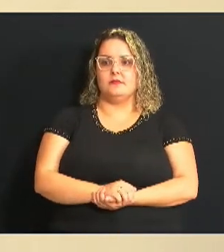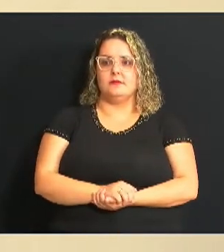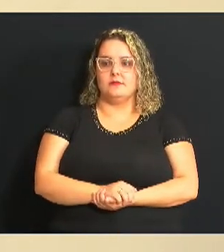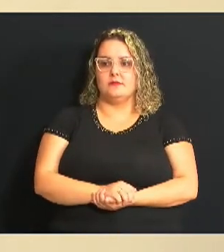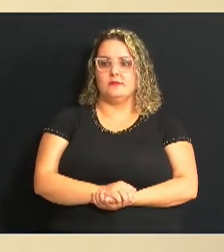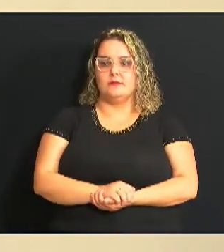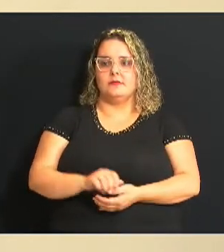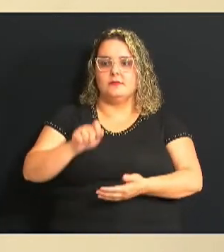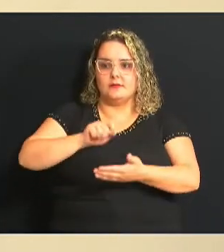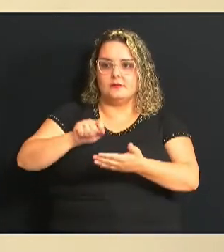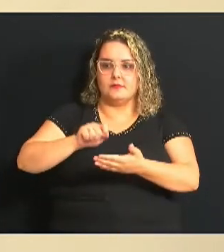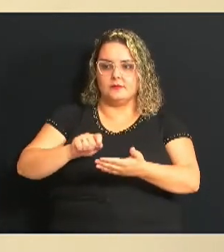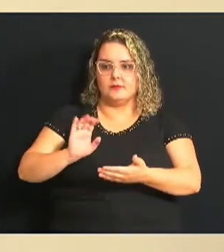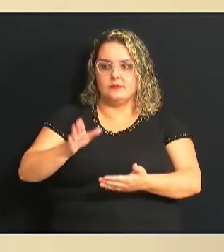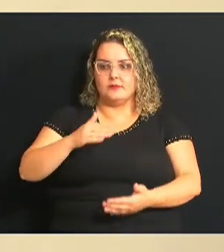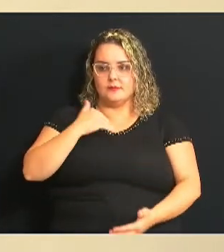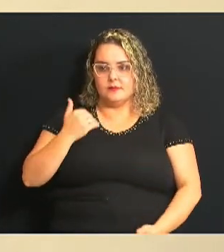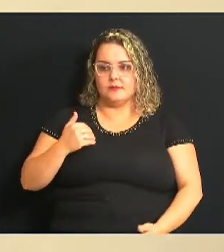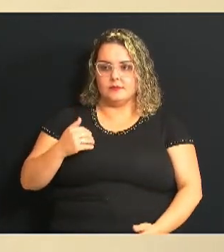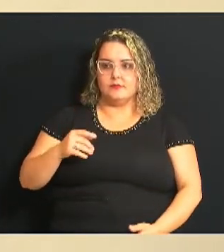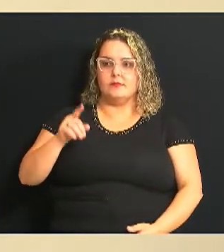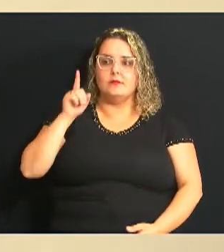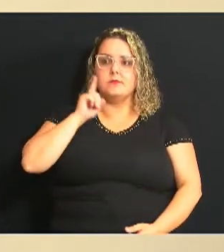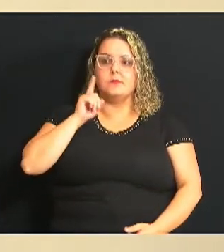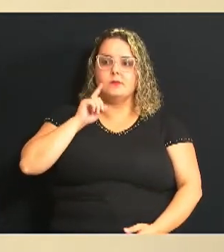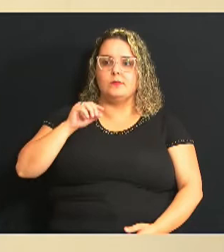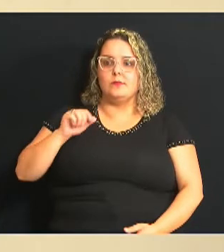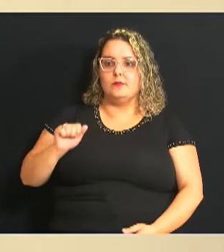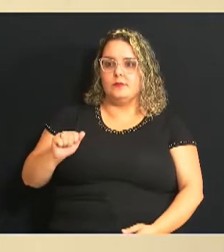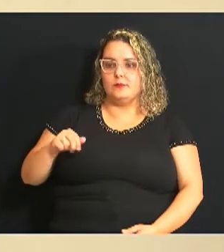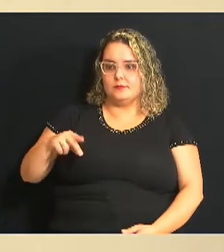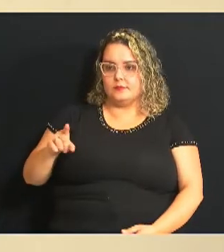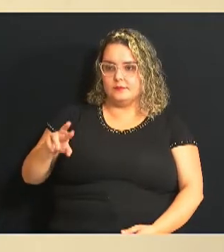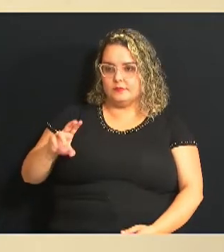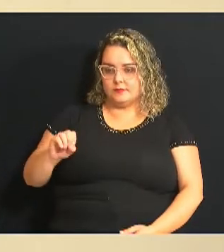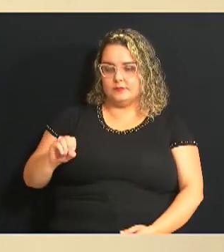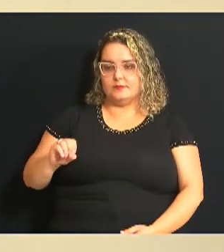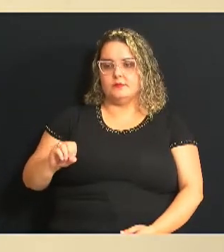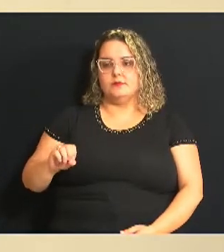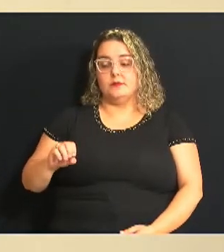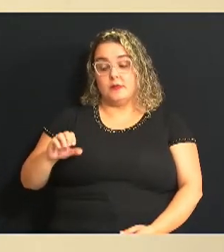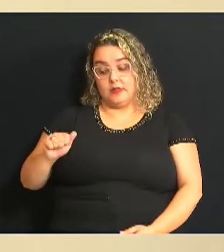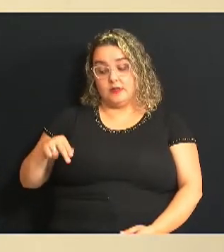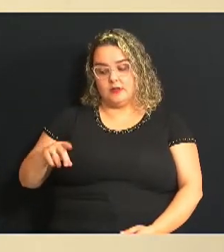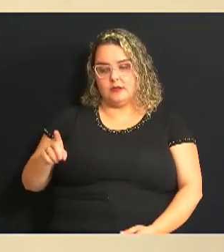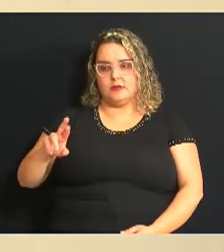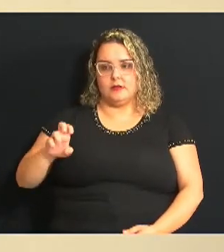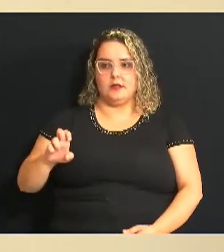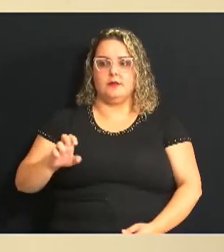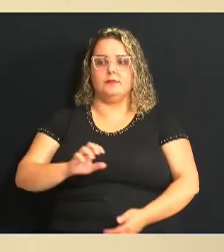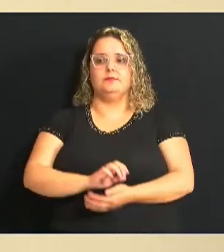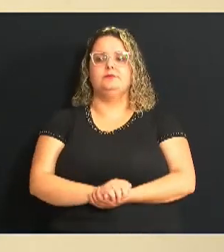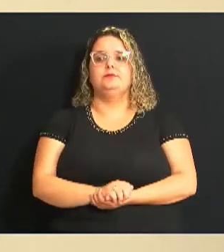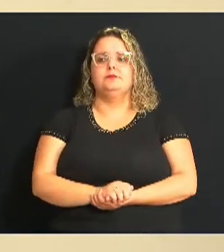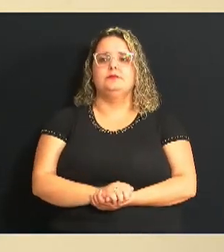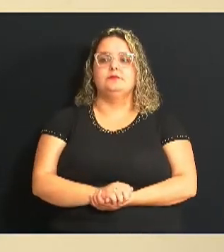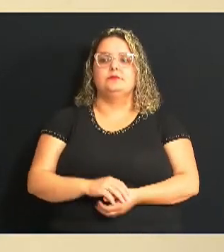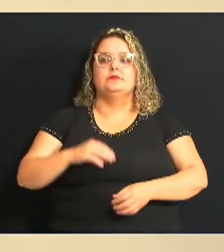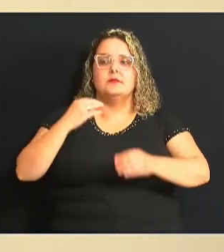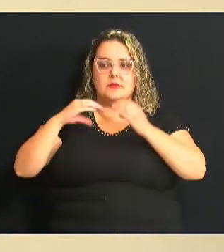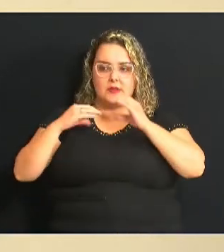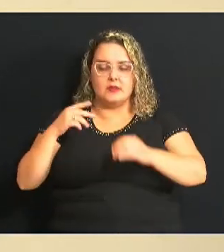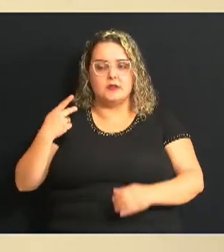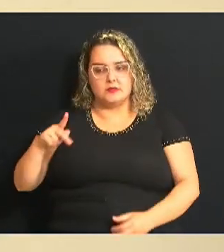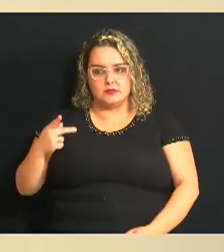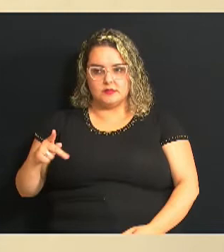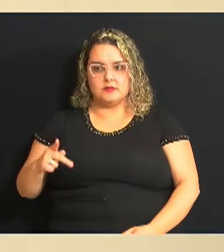já em memória, norte-americano, André Crook, ele, parafraseando o apóstolo Paulo, ele disse numa das canções dele, que tem